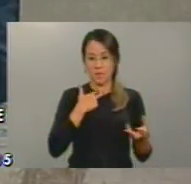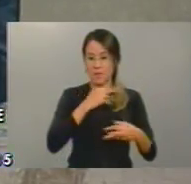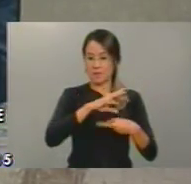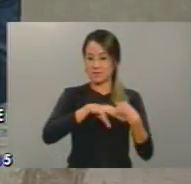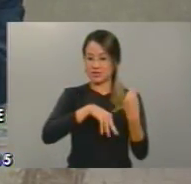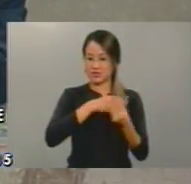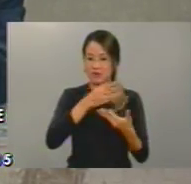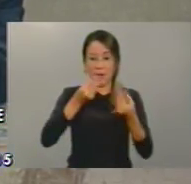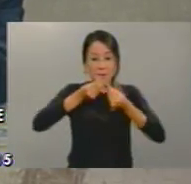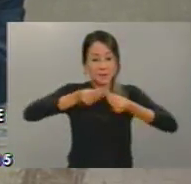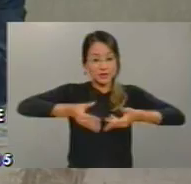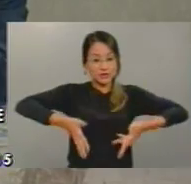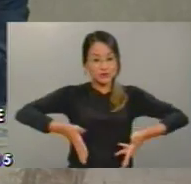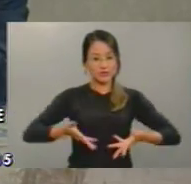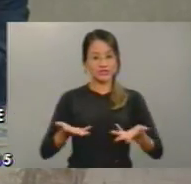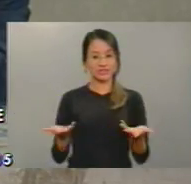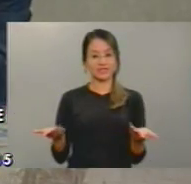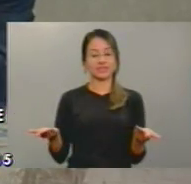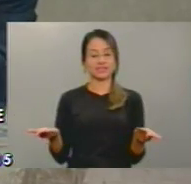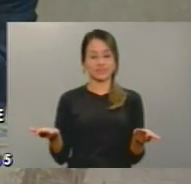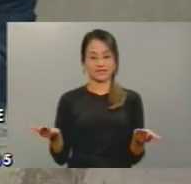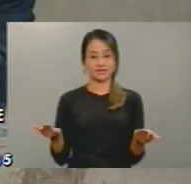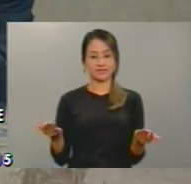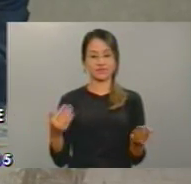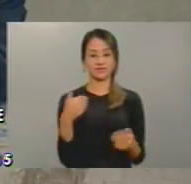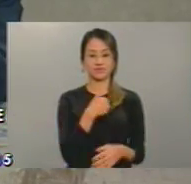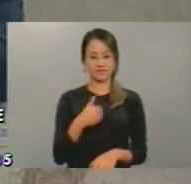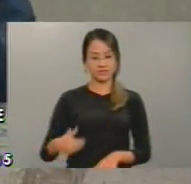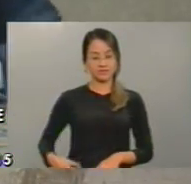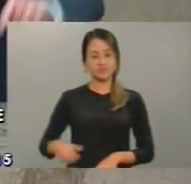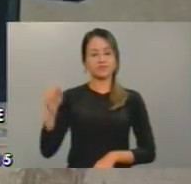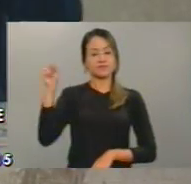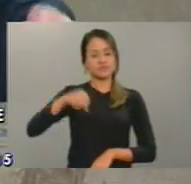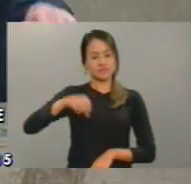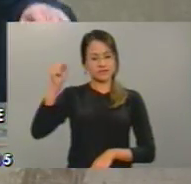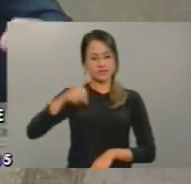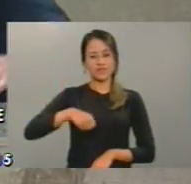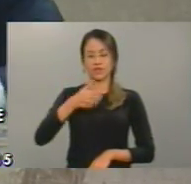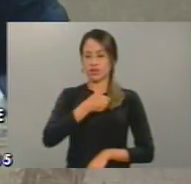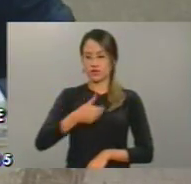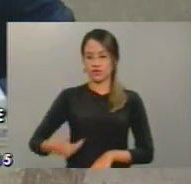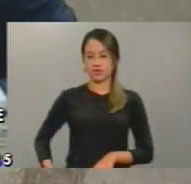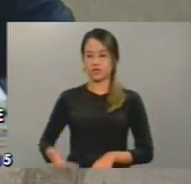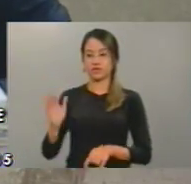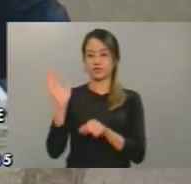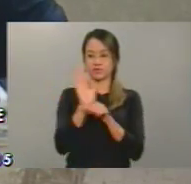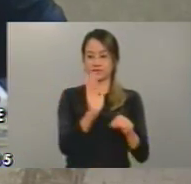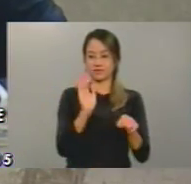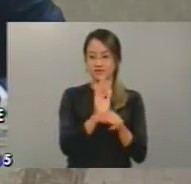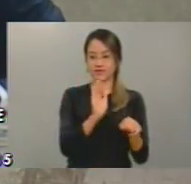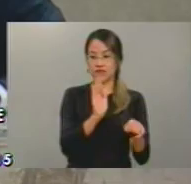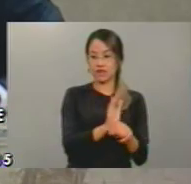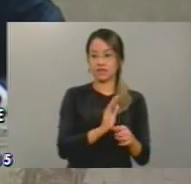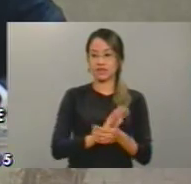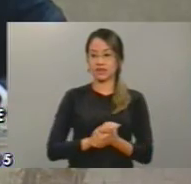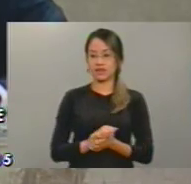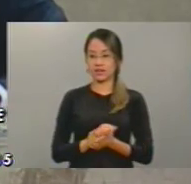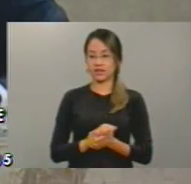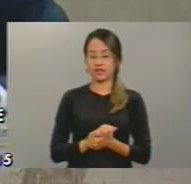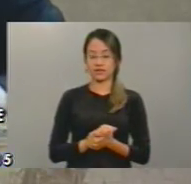é verdade. O governo está, sim, fazendo sua parte. O governo está, sim, construindo unidades, mas construindo não